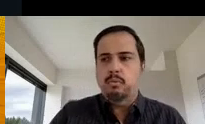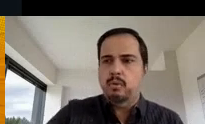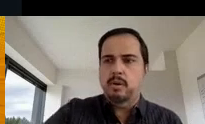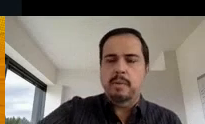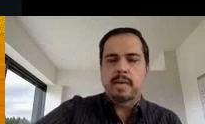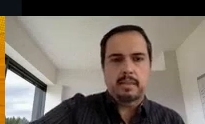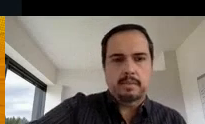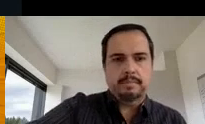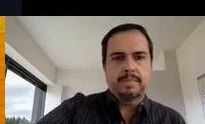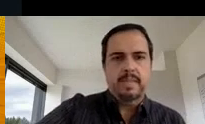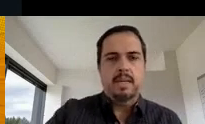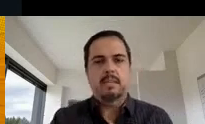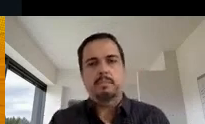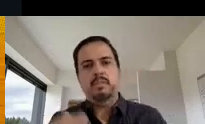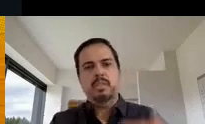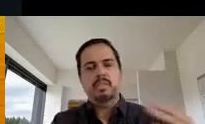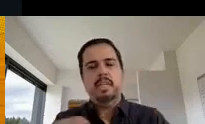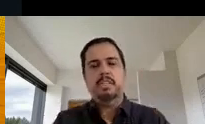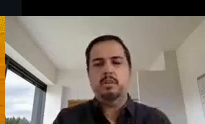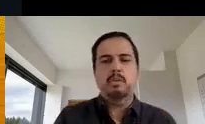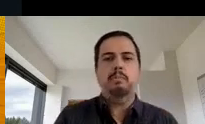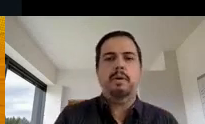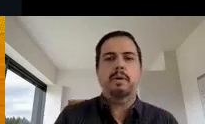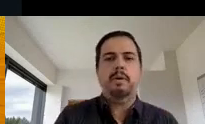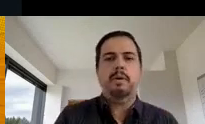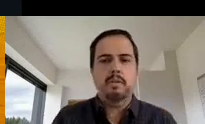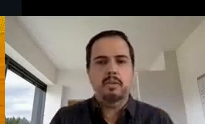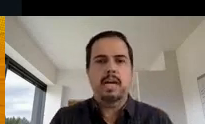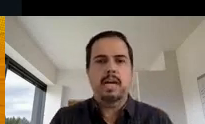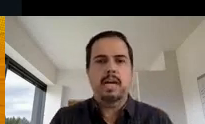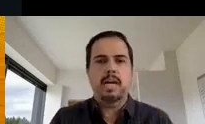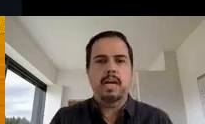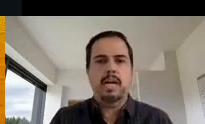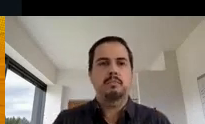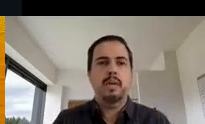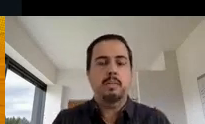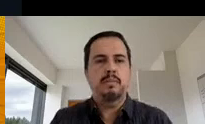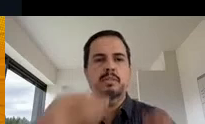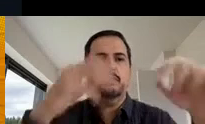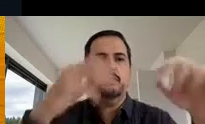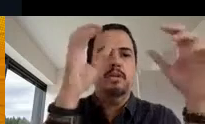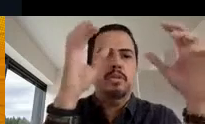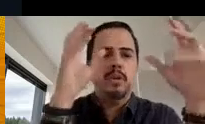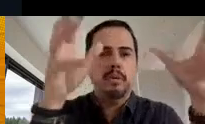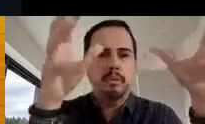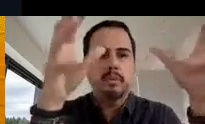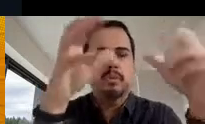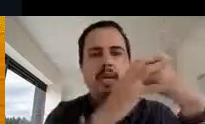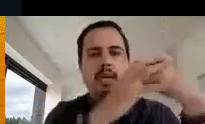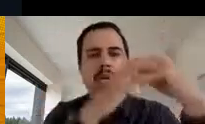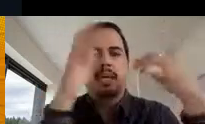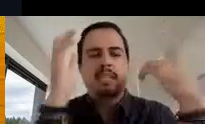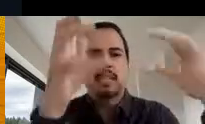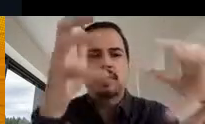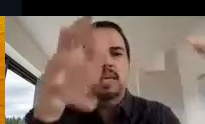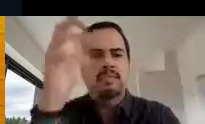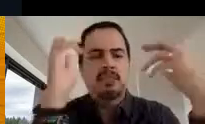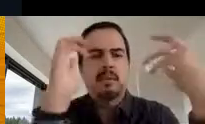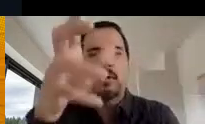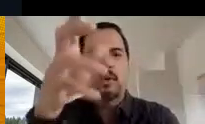Eu sou certificado como Scrum Master. Depois, se vocês quiserem, a gente pode bater um papo sobre métodos ágeis. Posso explicar para vocês o Scrum. Scrum é muito